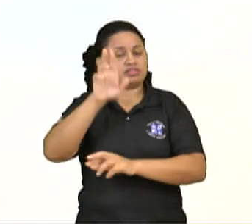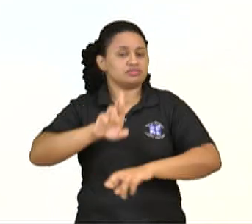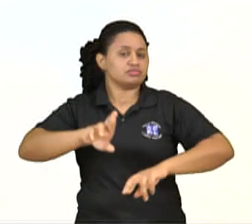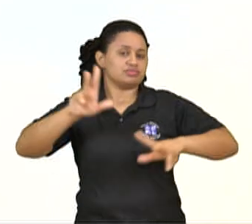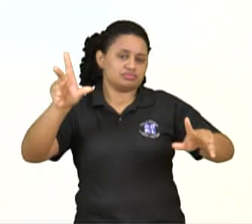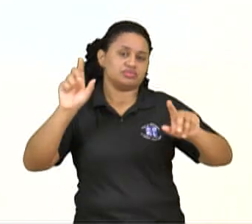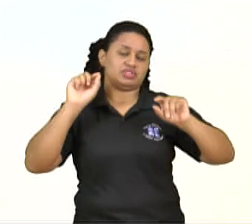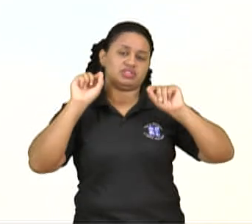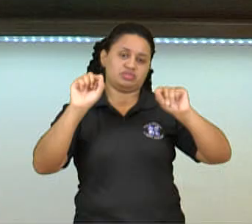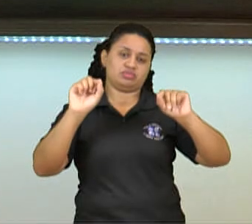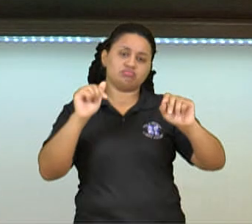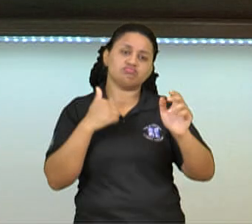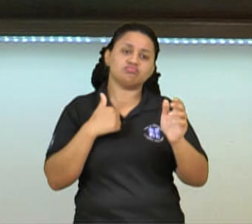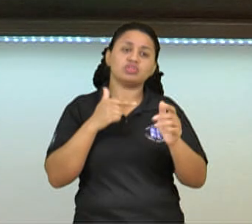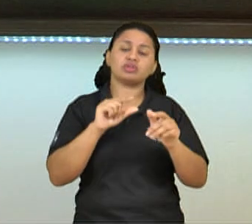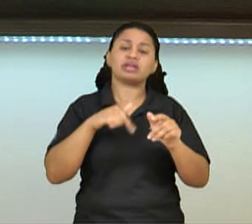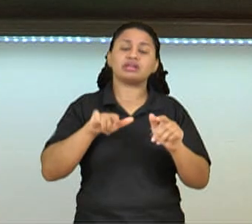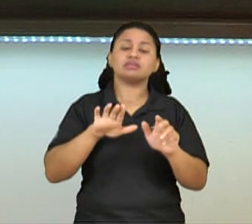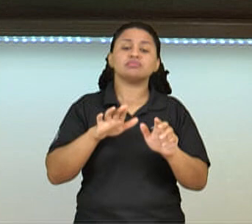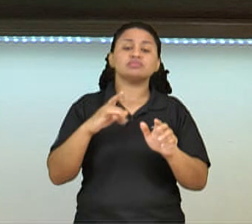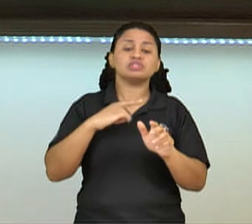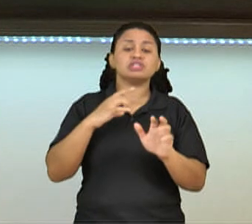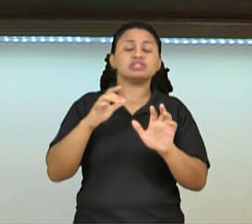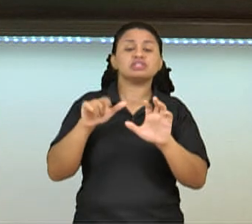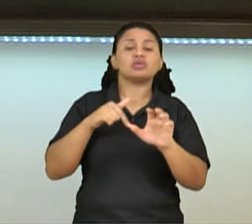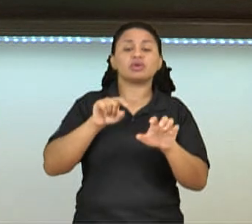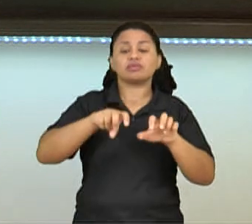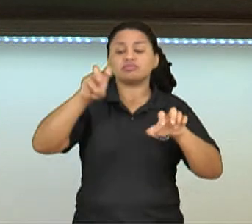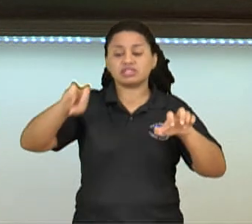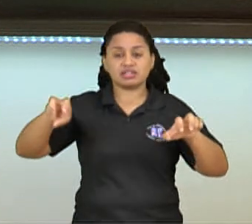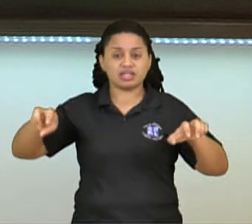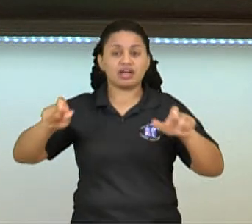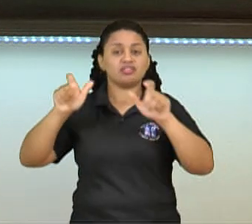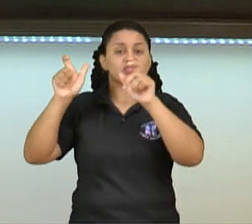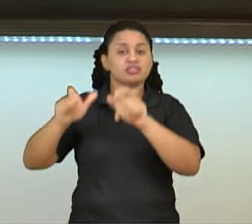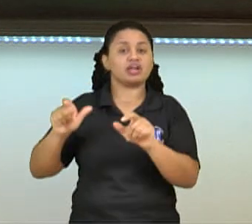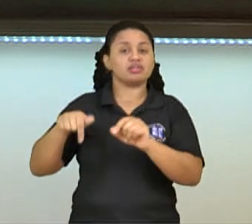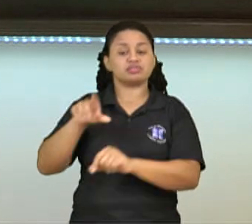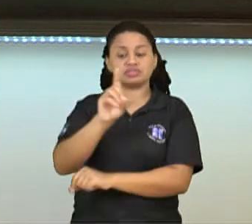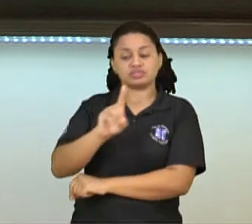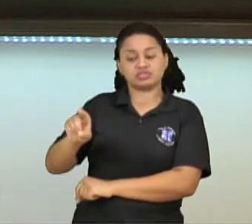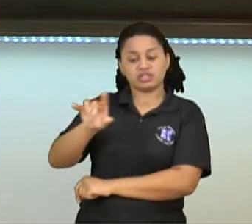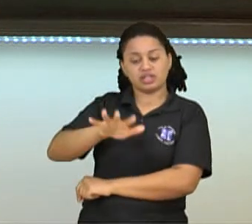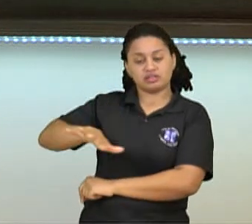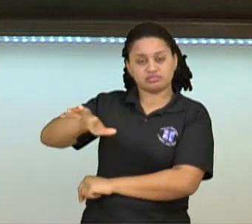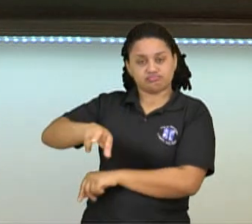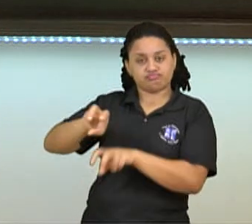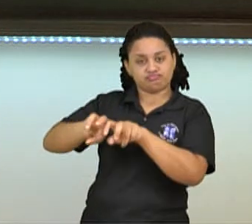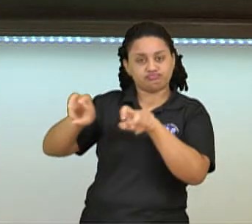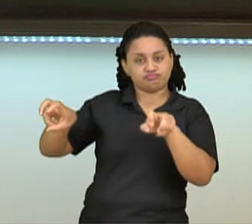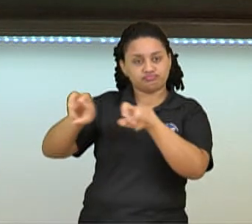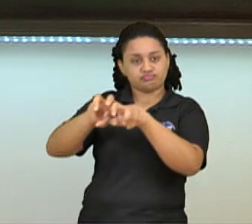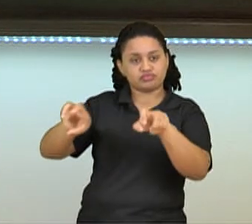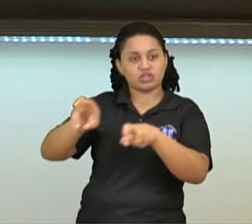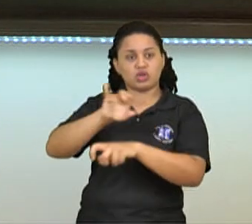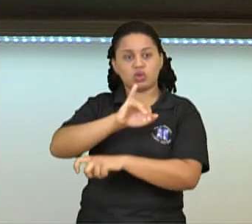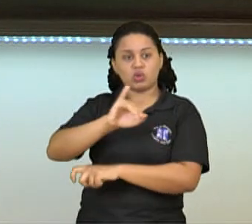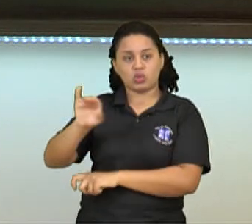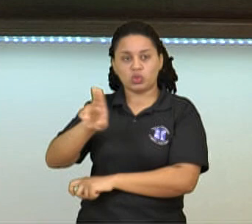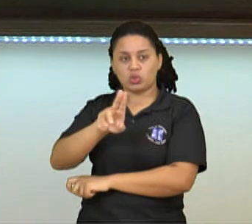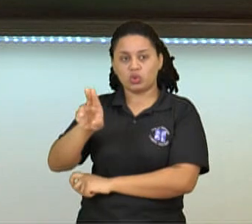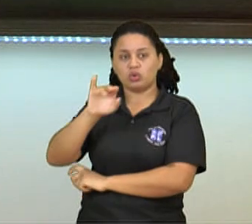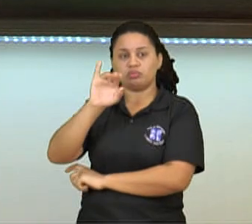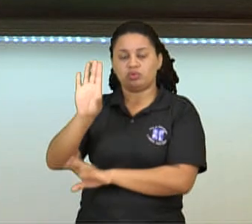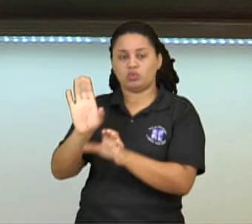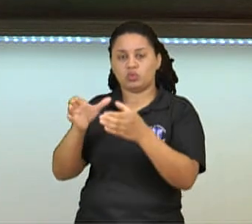sentava-se à direita. Esse grupo que sentava-se à direita, eles eram chamados de girondinos.